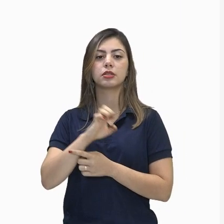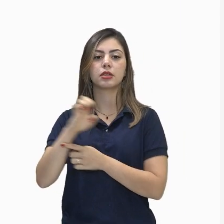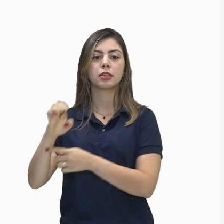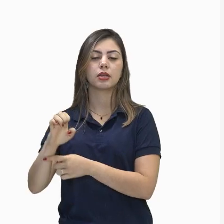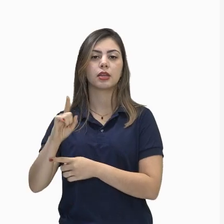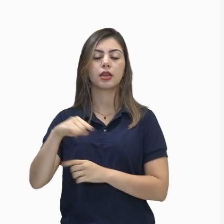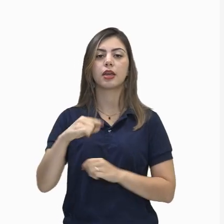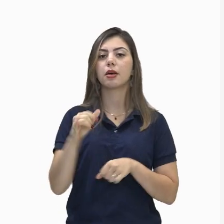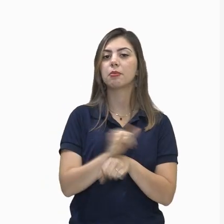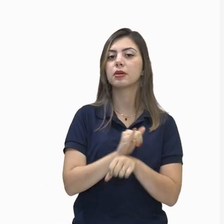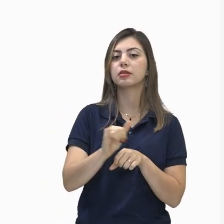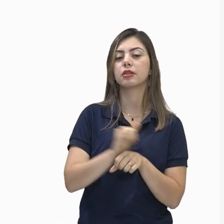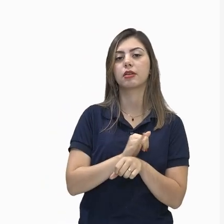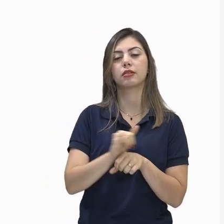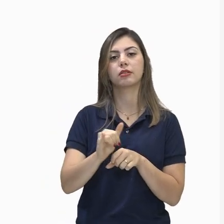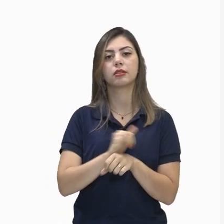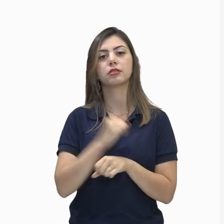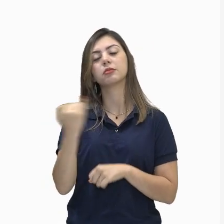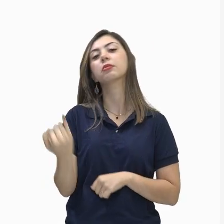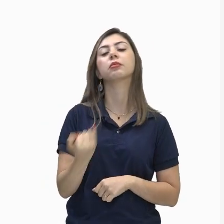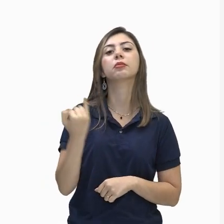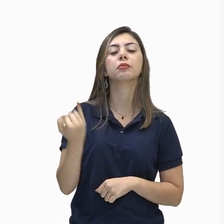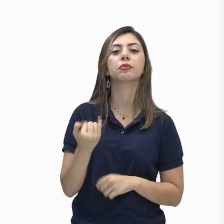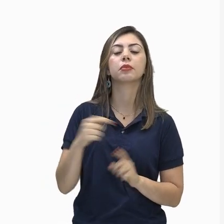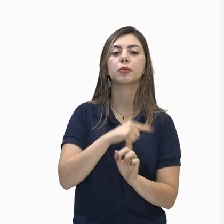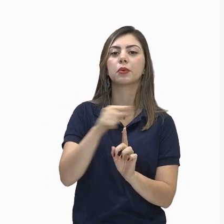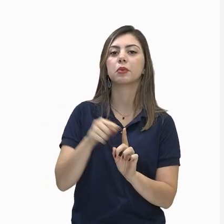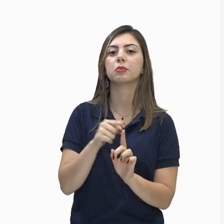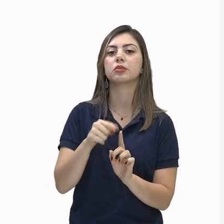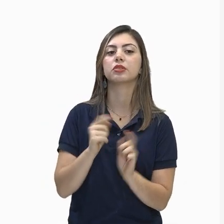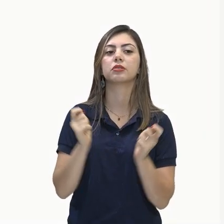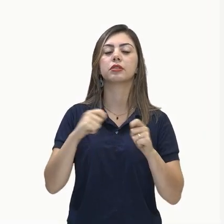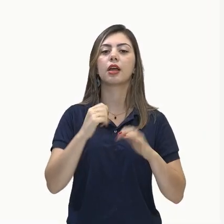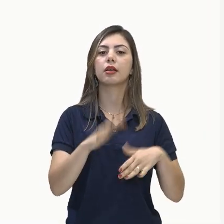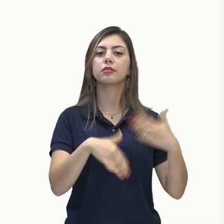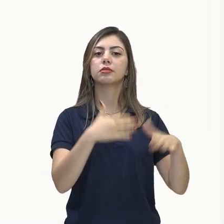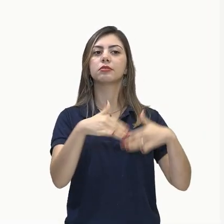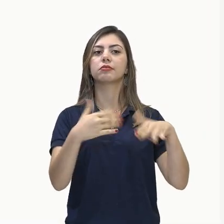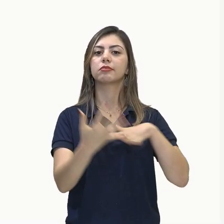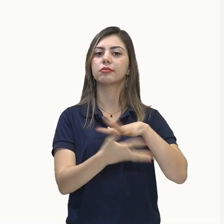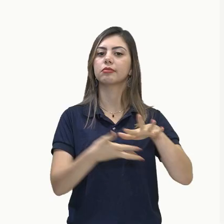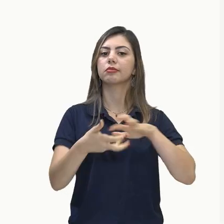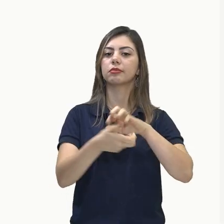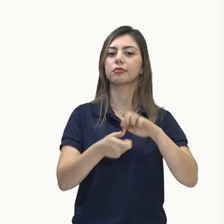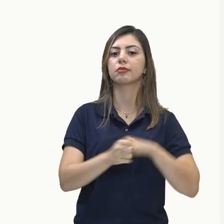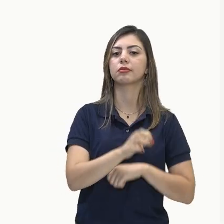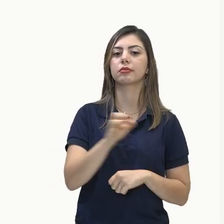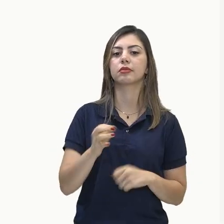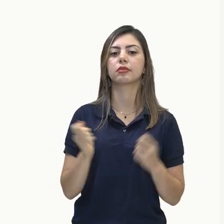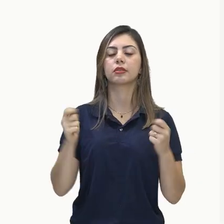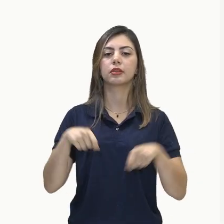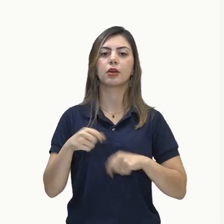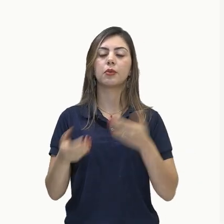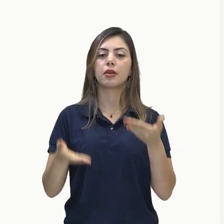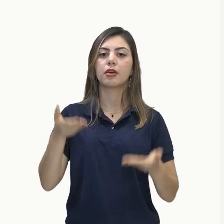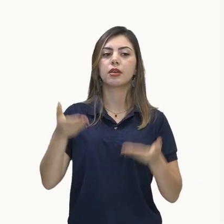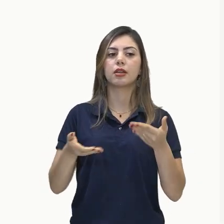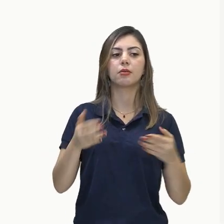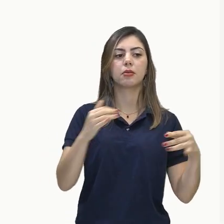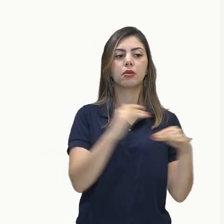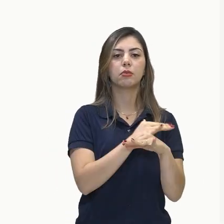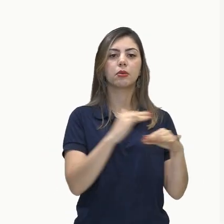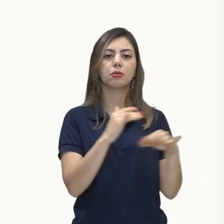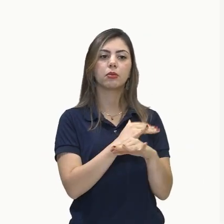ferramenta estratégica para alcançar o desenvolvimento sustentável, promovendo o equilíbrio entre o crescimento